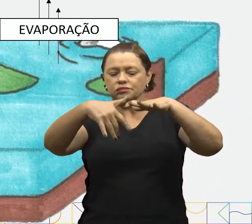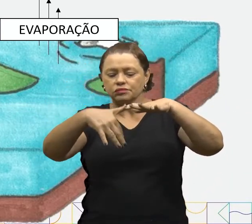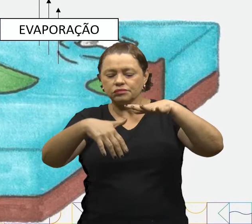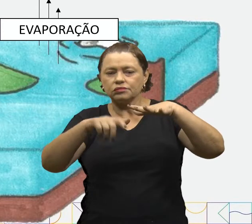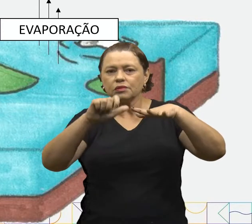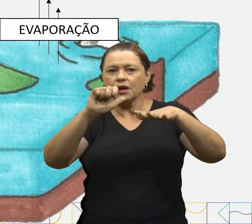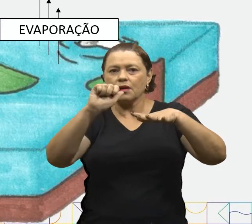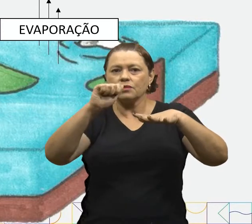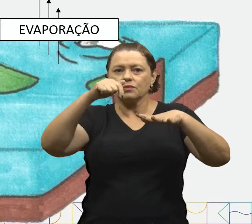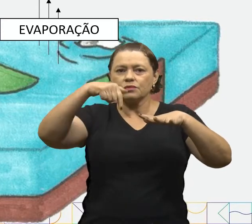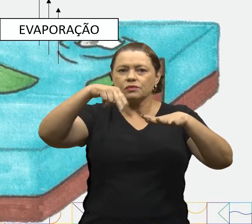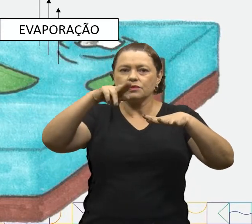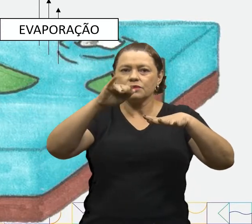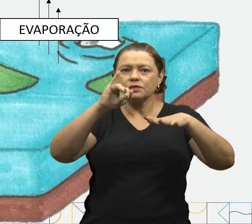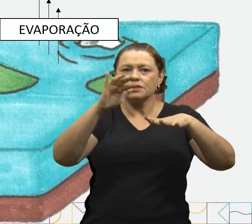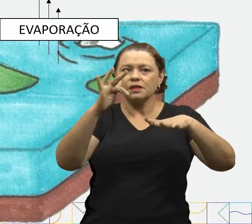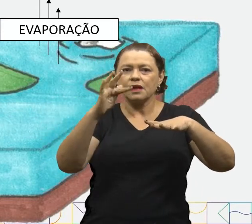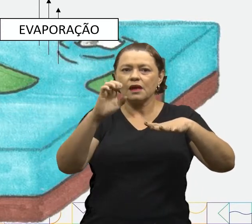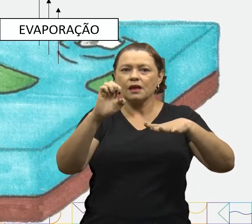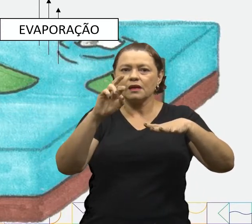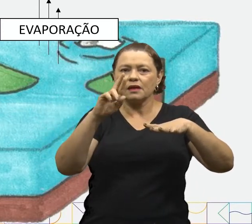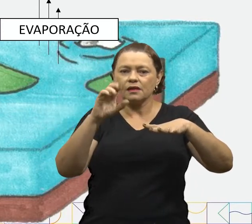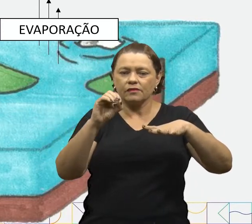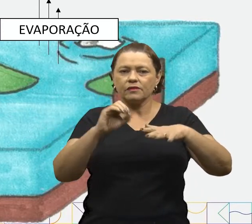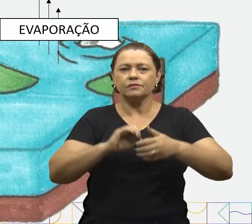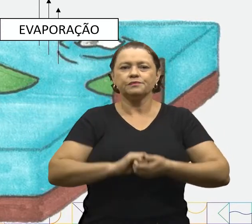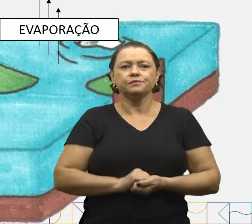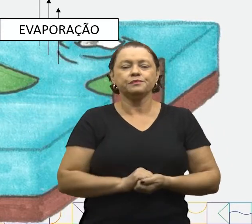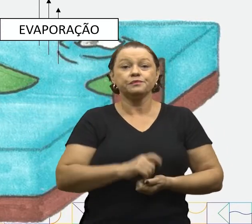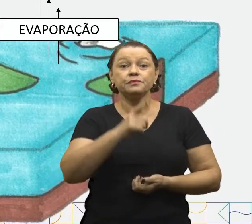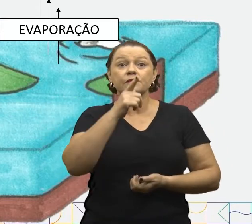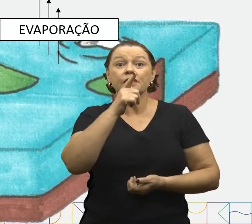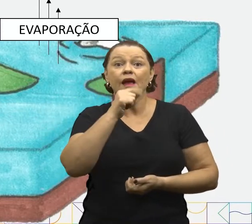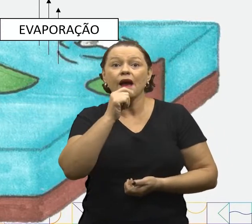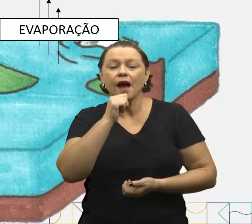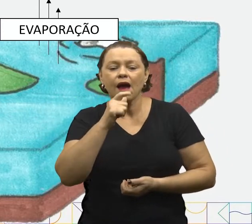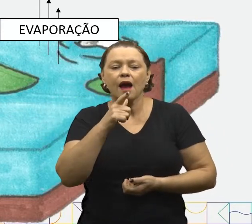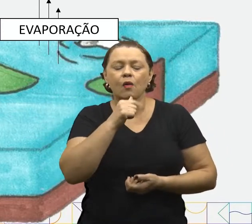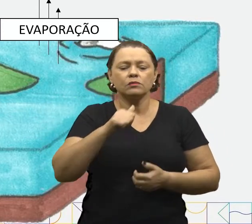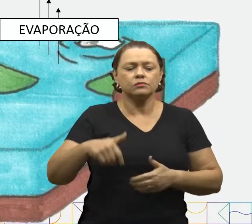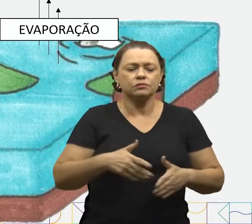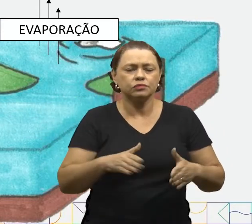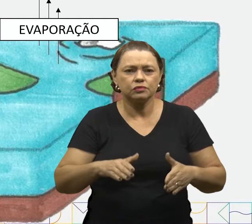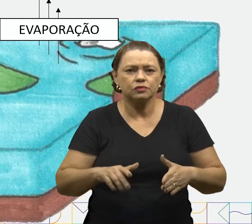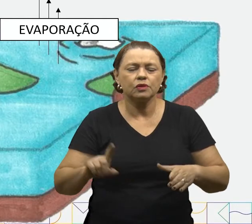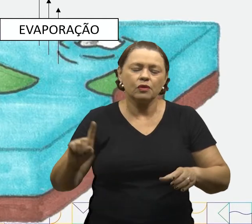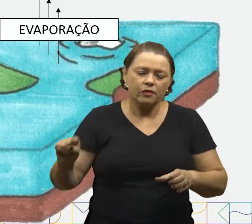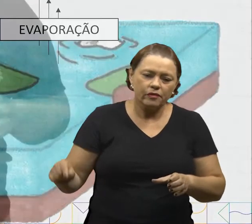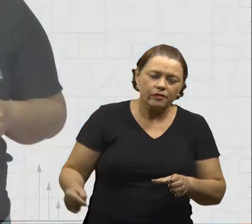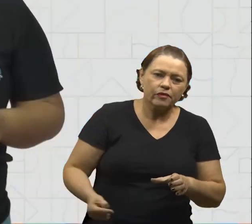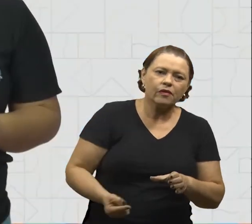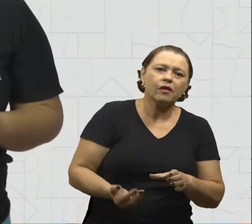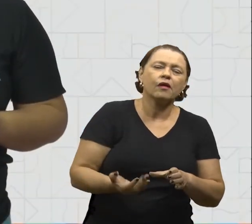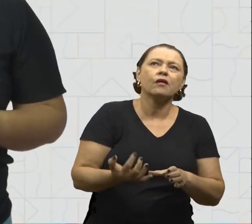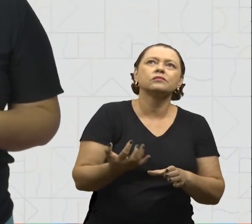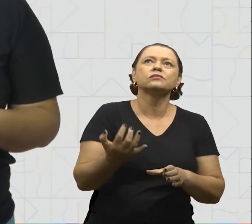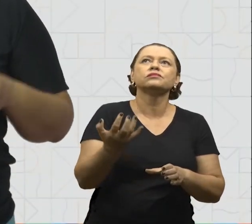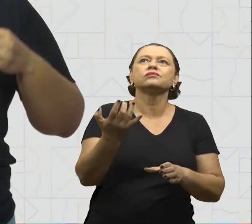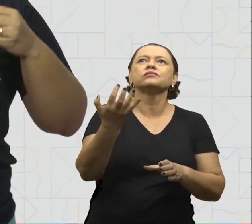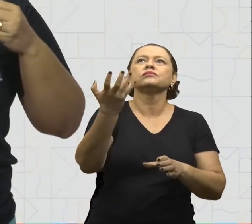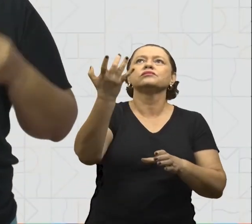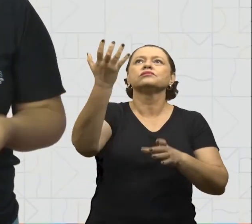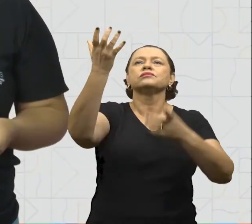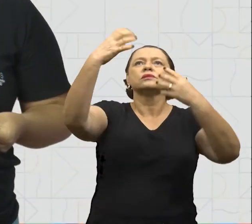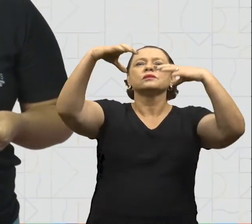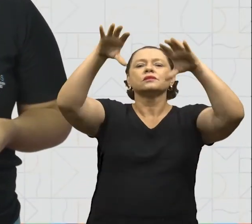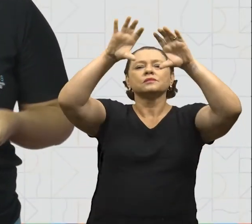As águas dos rios, mares e oceanos evaporam e, novamente, o ciclo recomeça. O ciclo da água